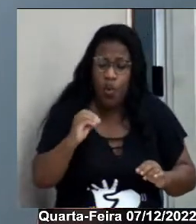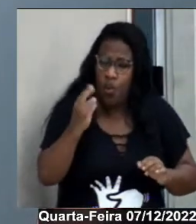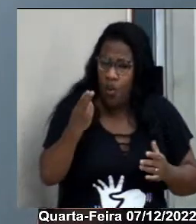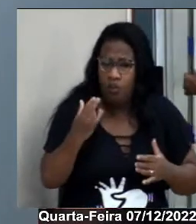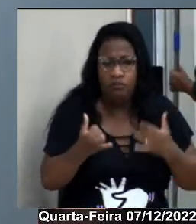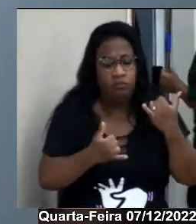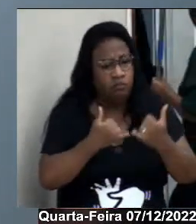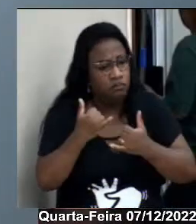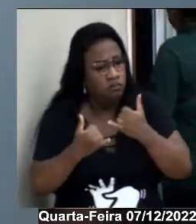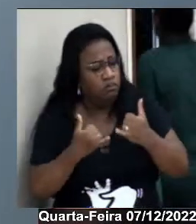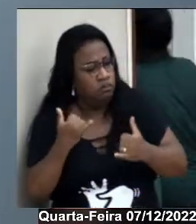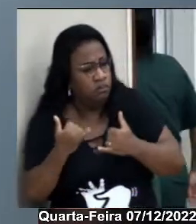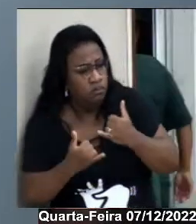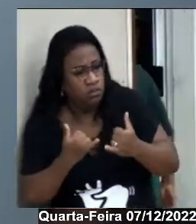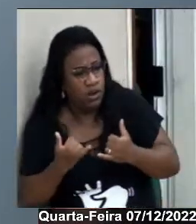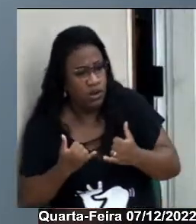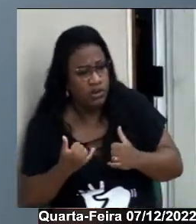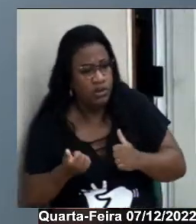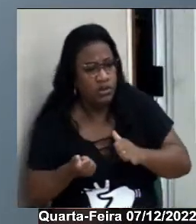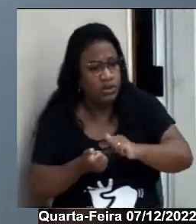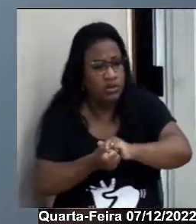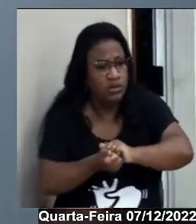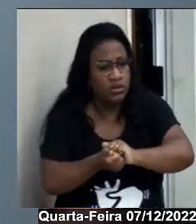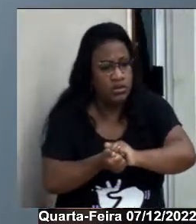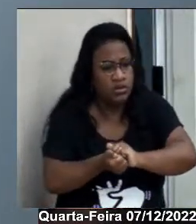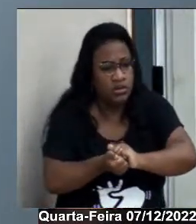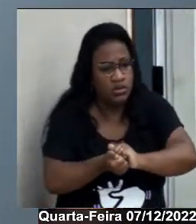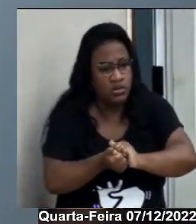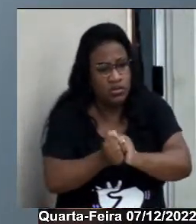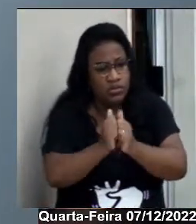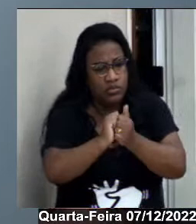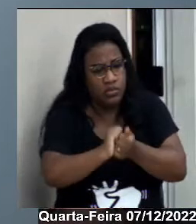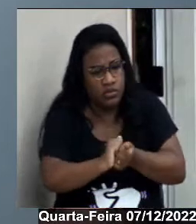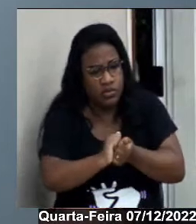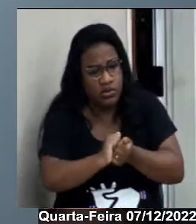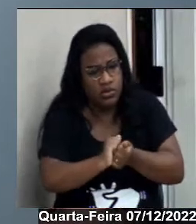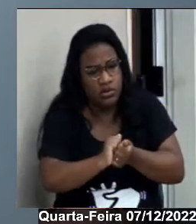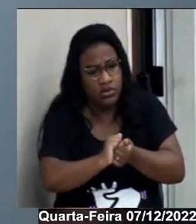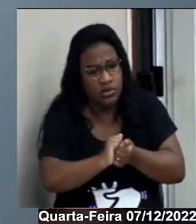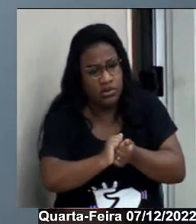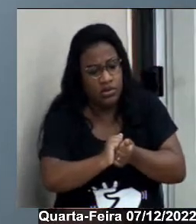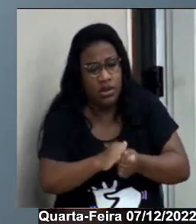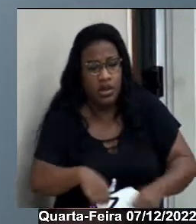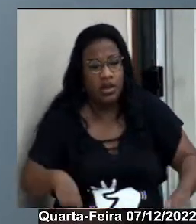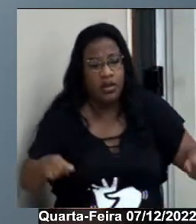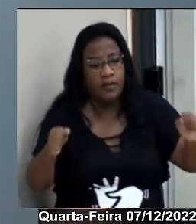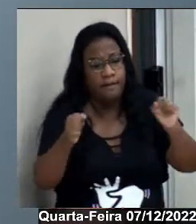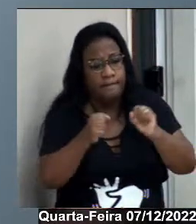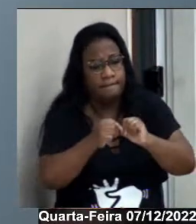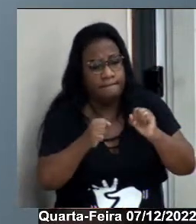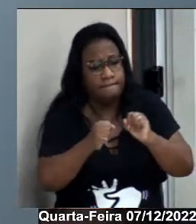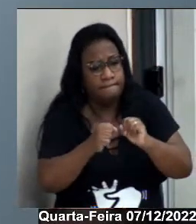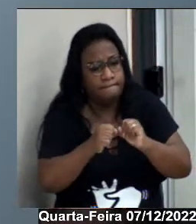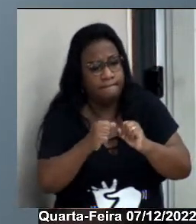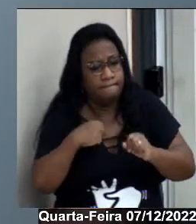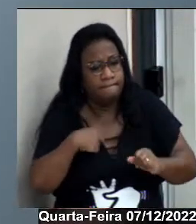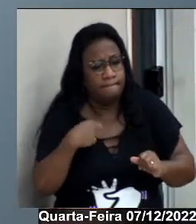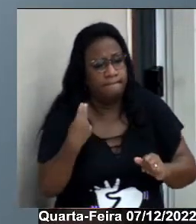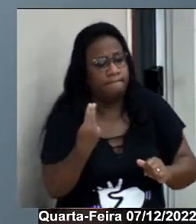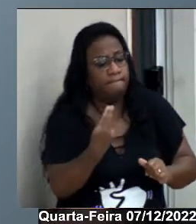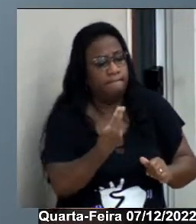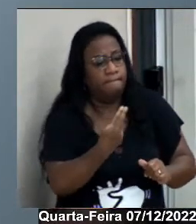entretenimento. Eu falo também que o esporte, ele é agregador. O esporte, ele faz com que nós